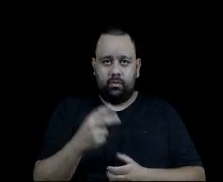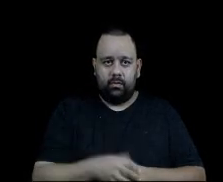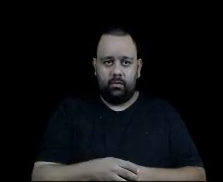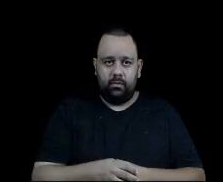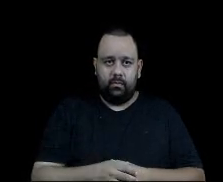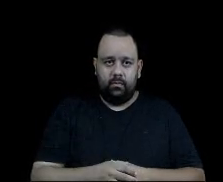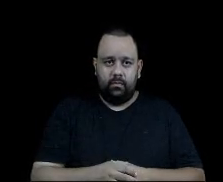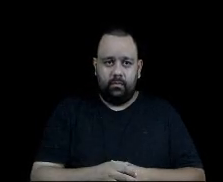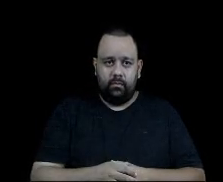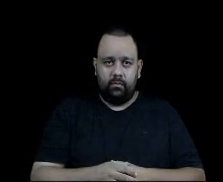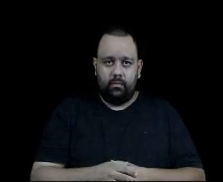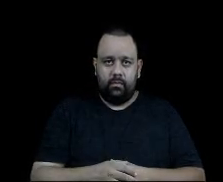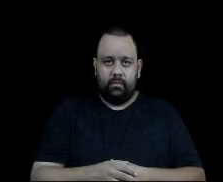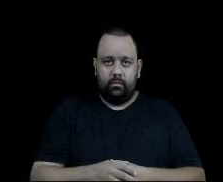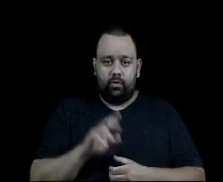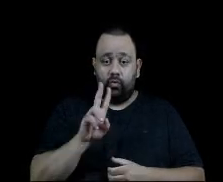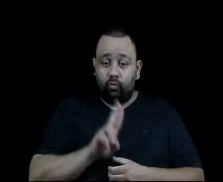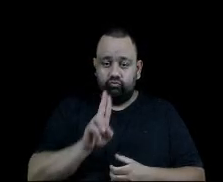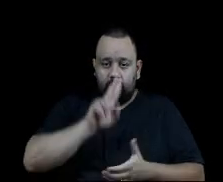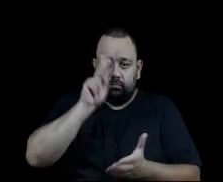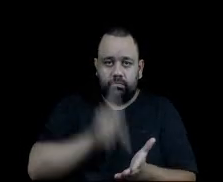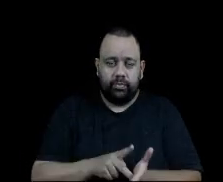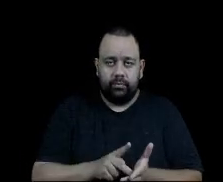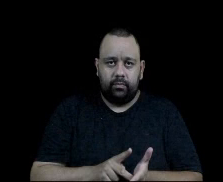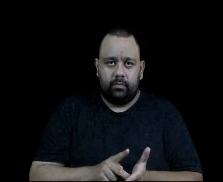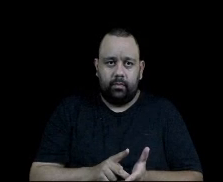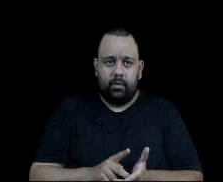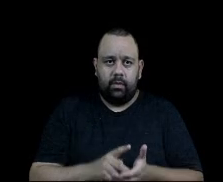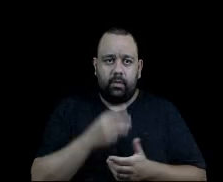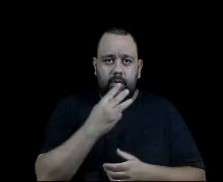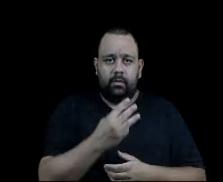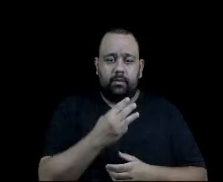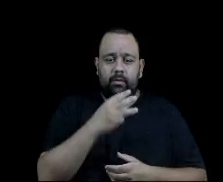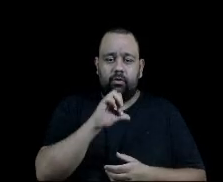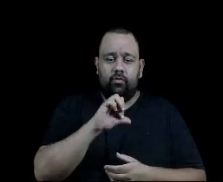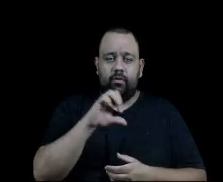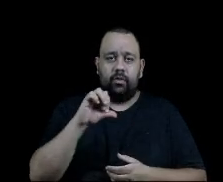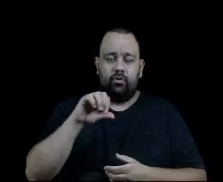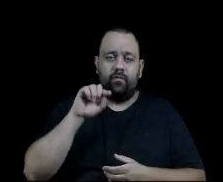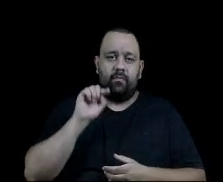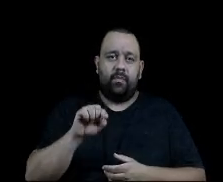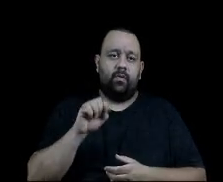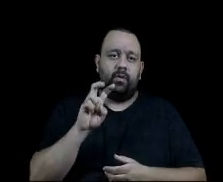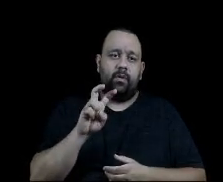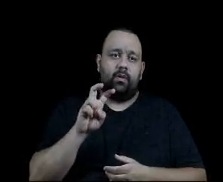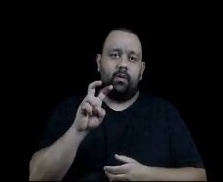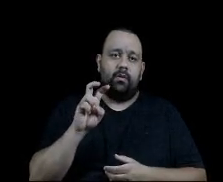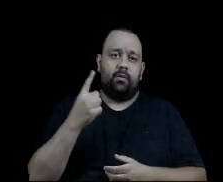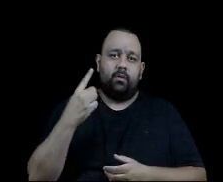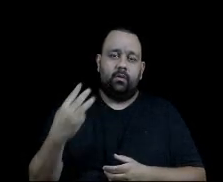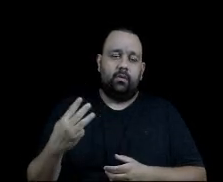383.402 e foi realmente arrecadado, né?